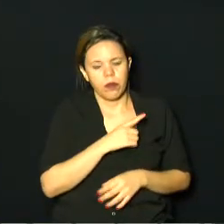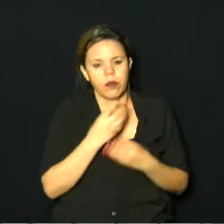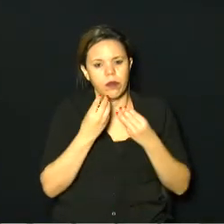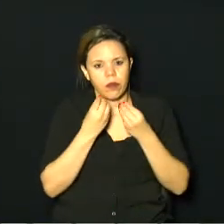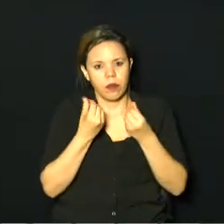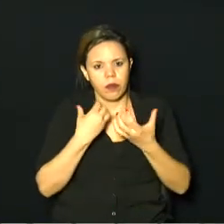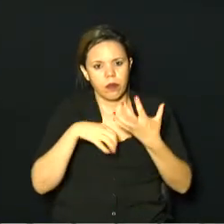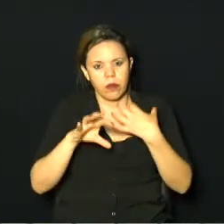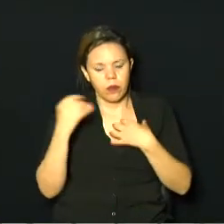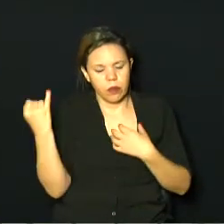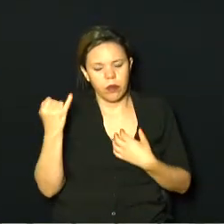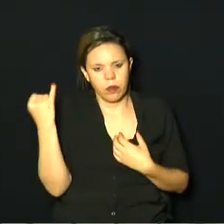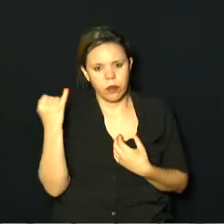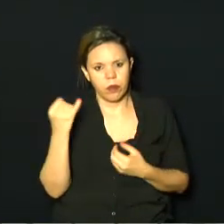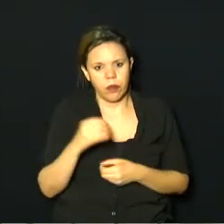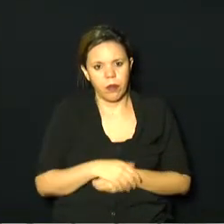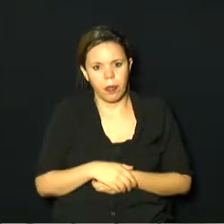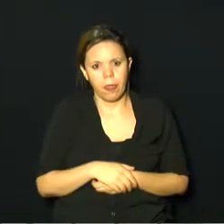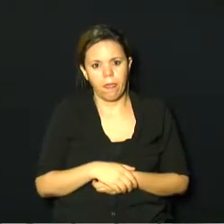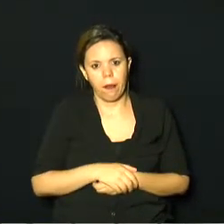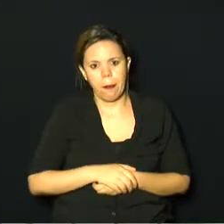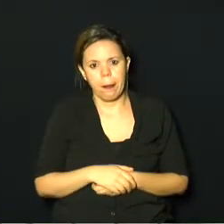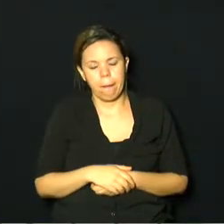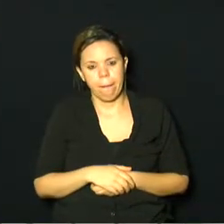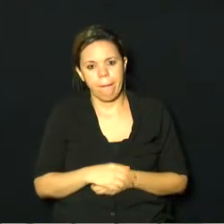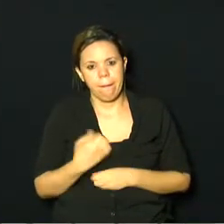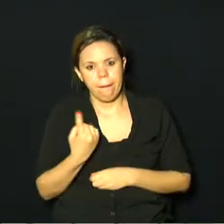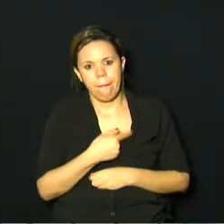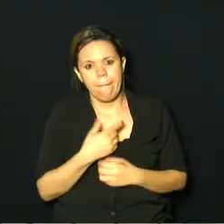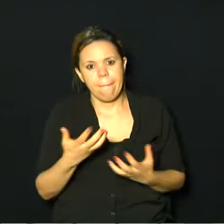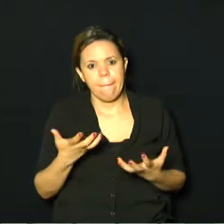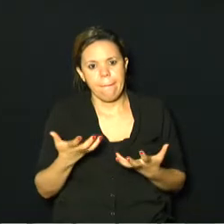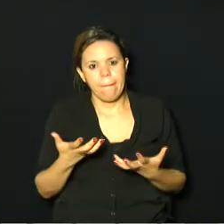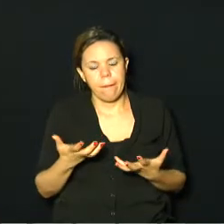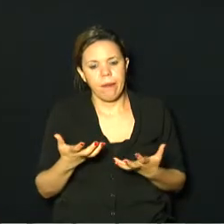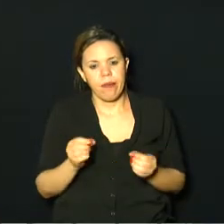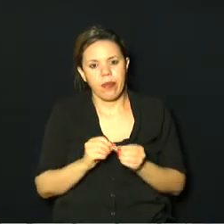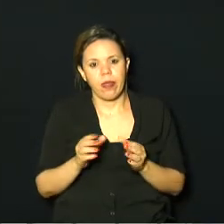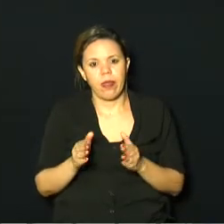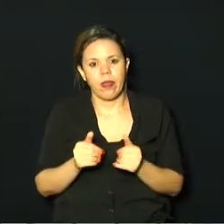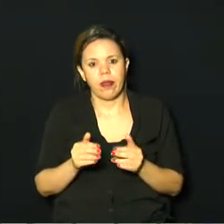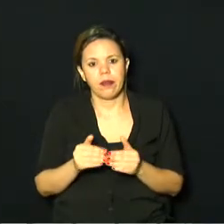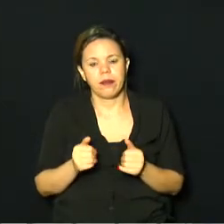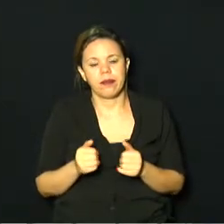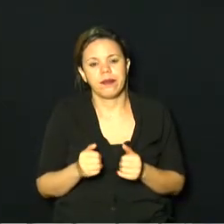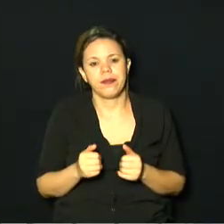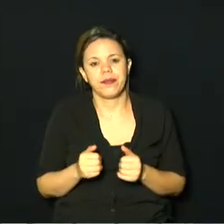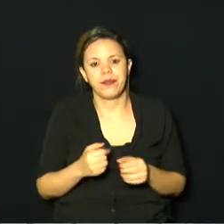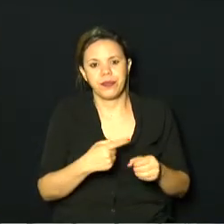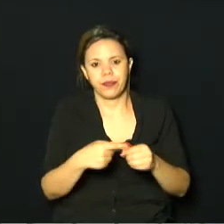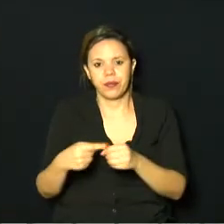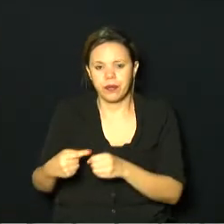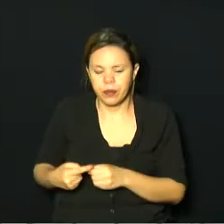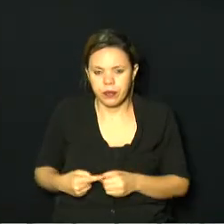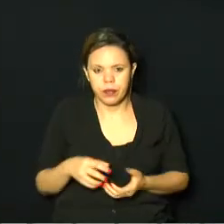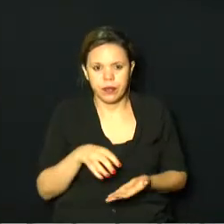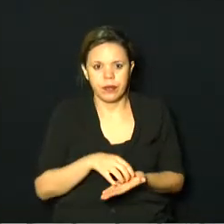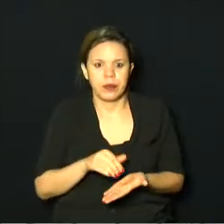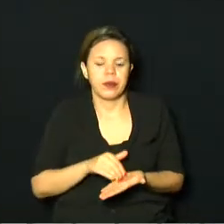sensibilidade importante, então nós queremos fazer esse apelo ao município, através